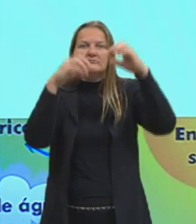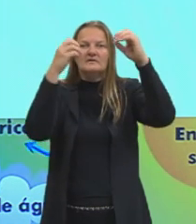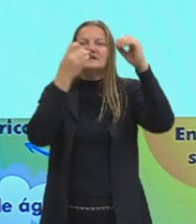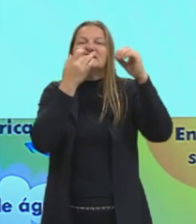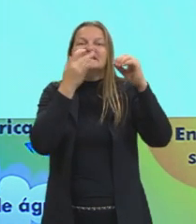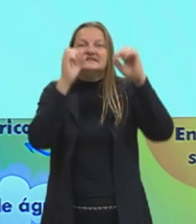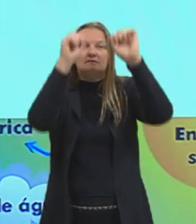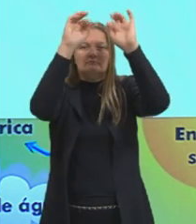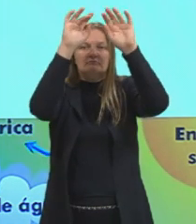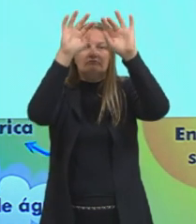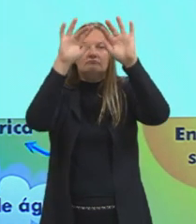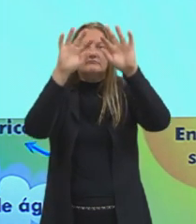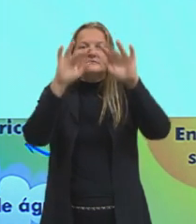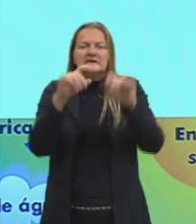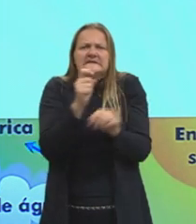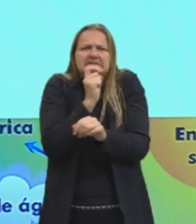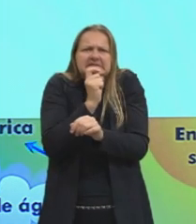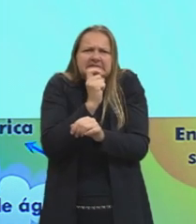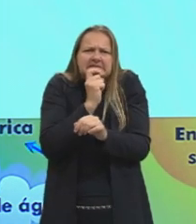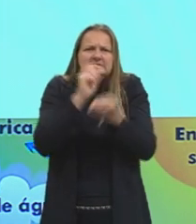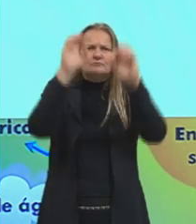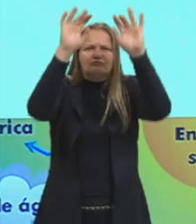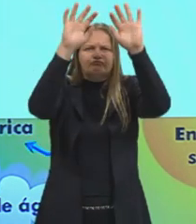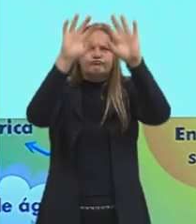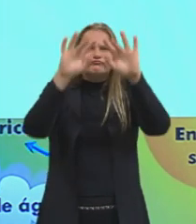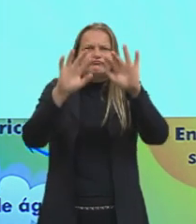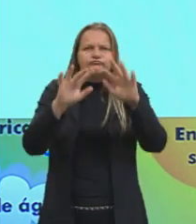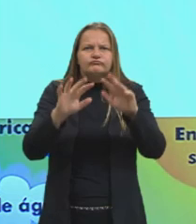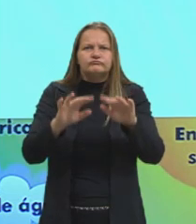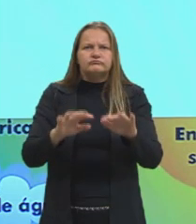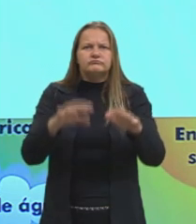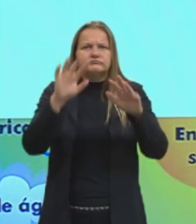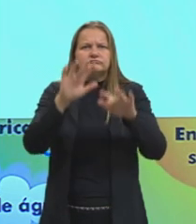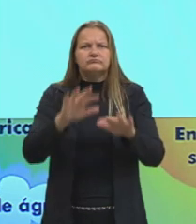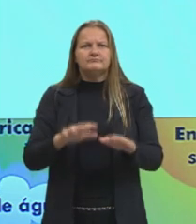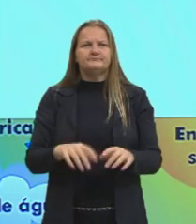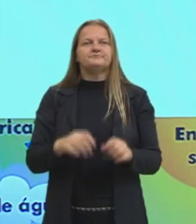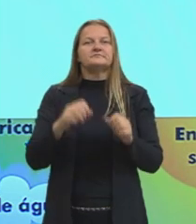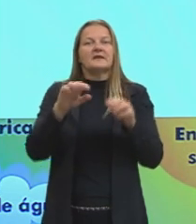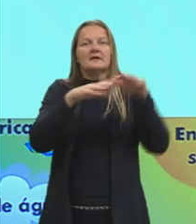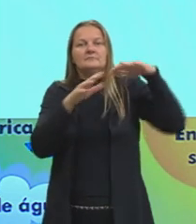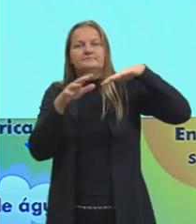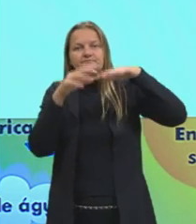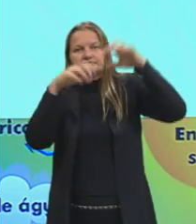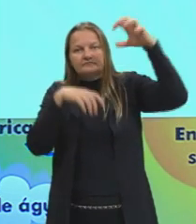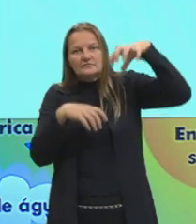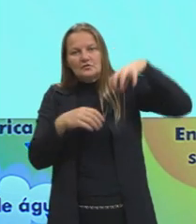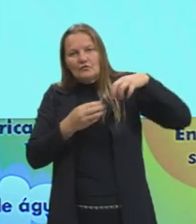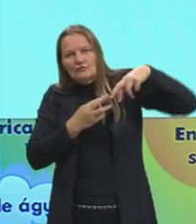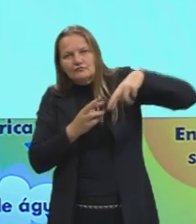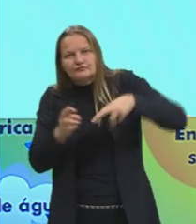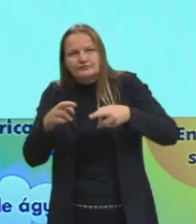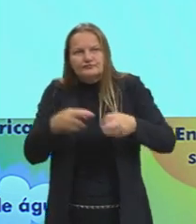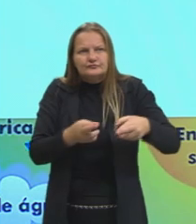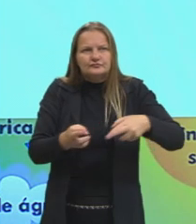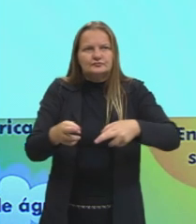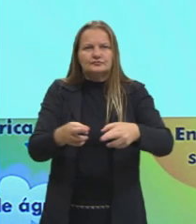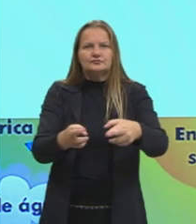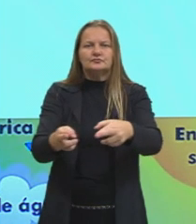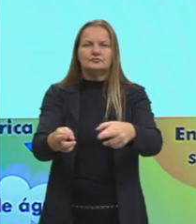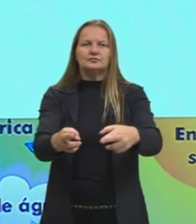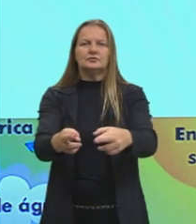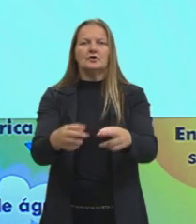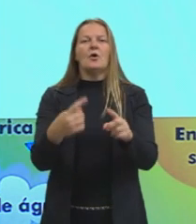em lugares mais frios então tu tem isso aí quando precipita ou pode ir para o Rio né através aí dos